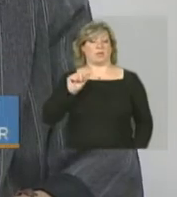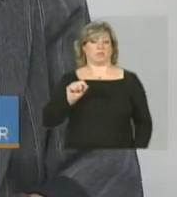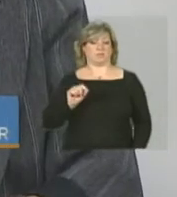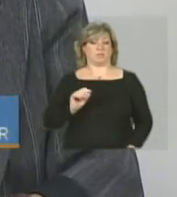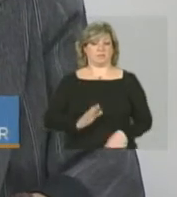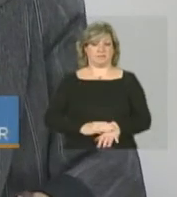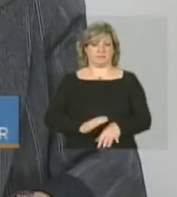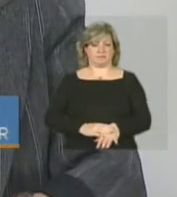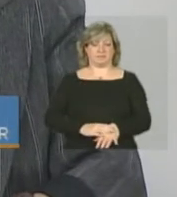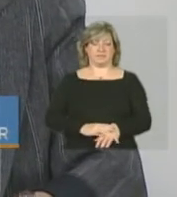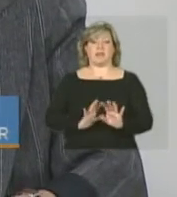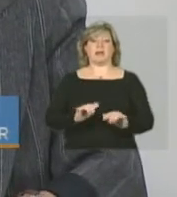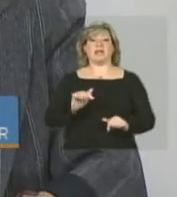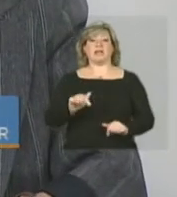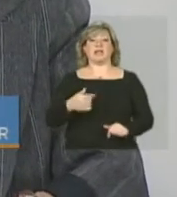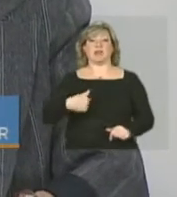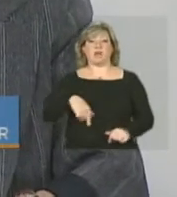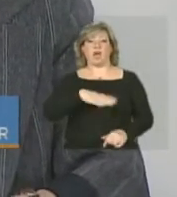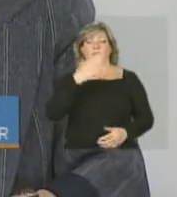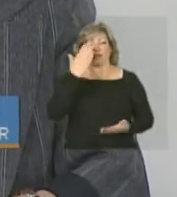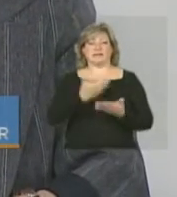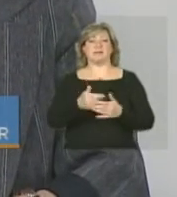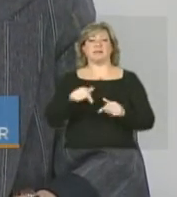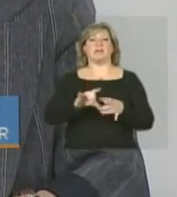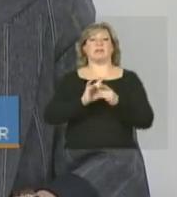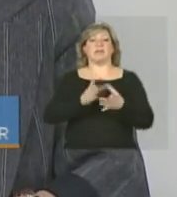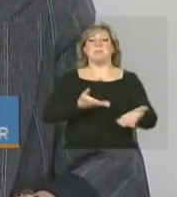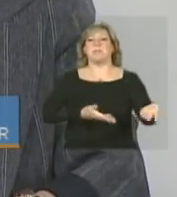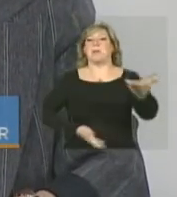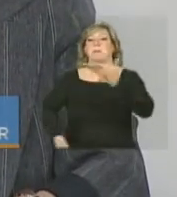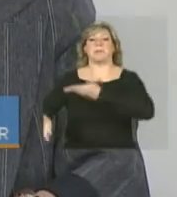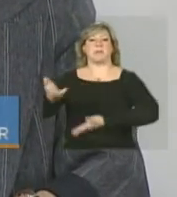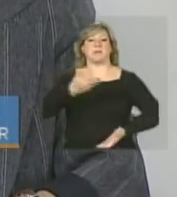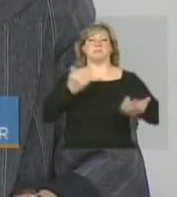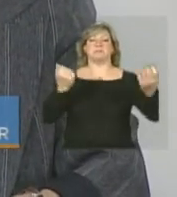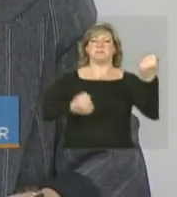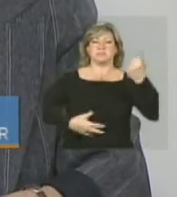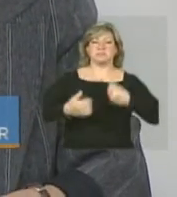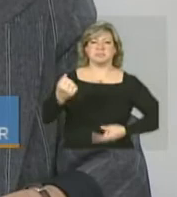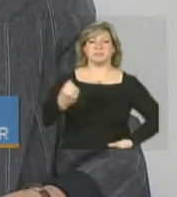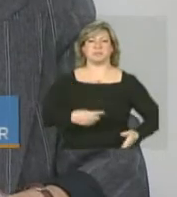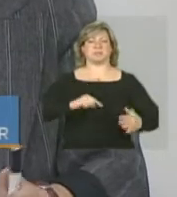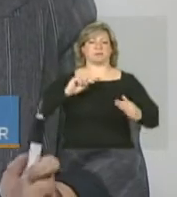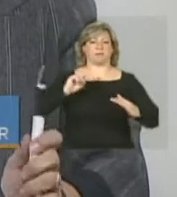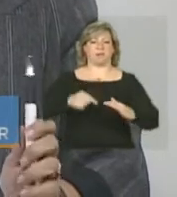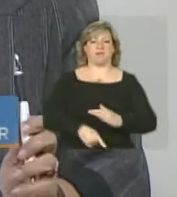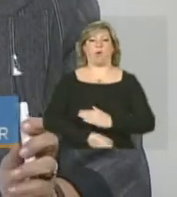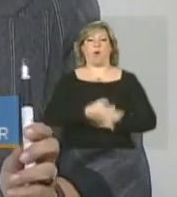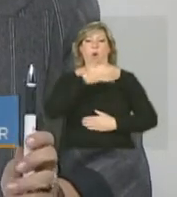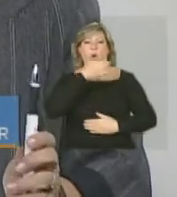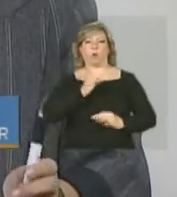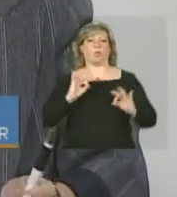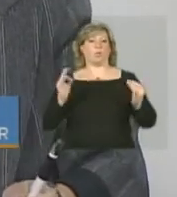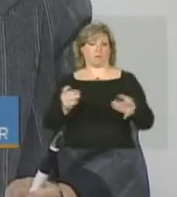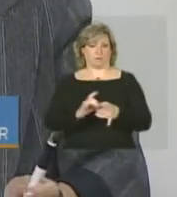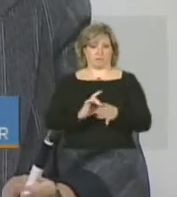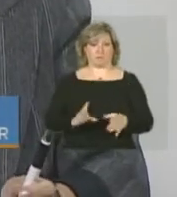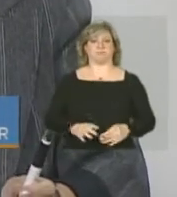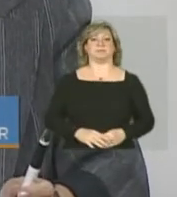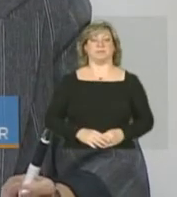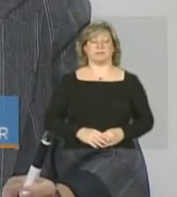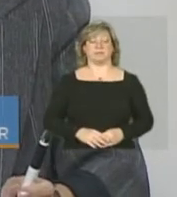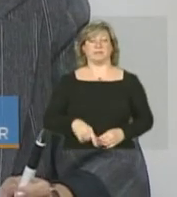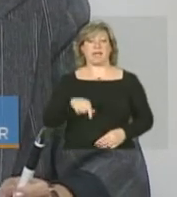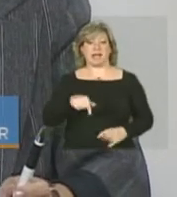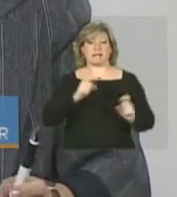acreditamos que isso permite que haja mesmo um maior detalhamento, um aprofundamento. E, para